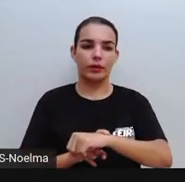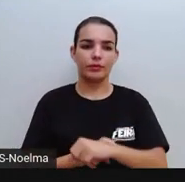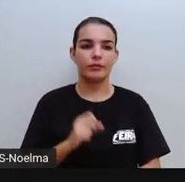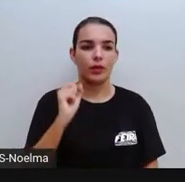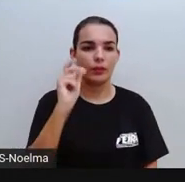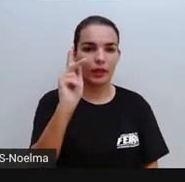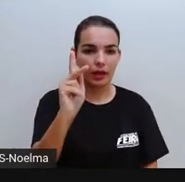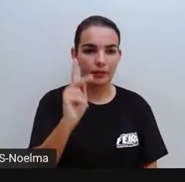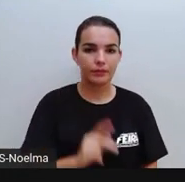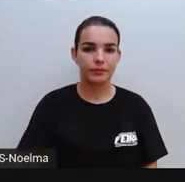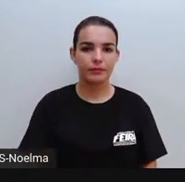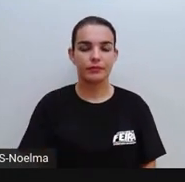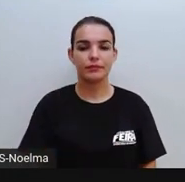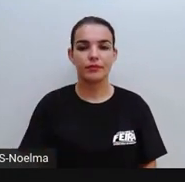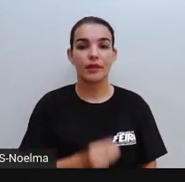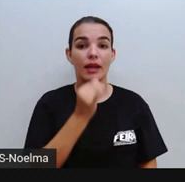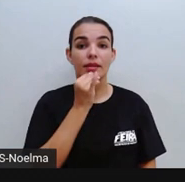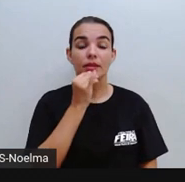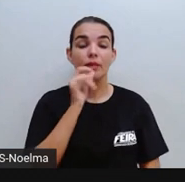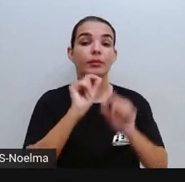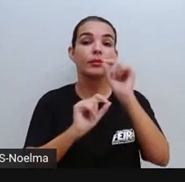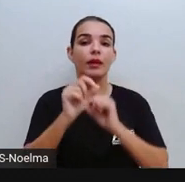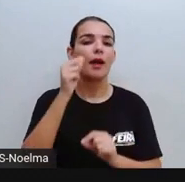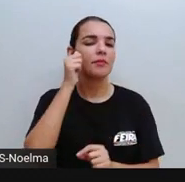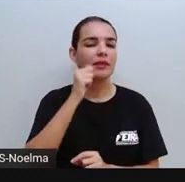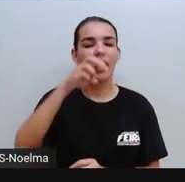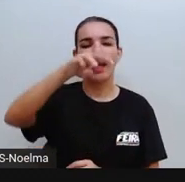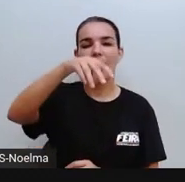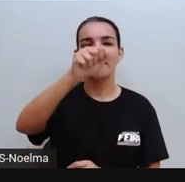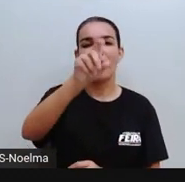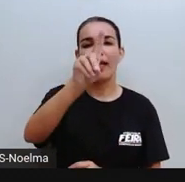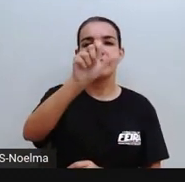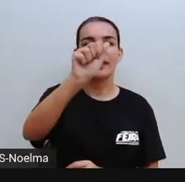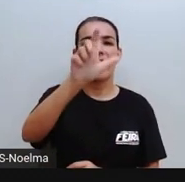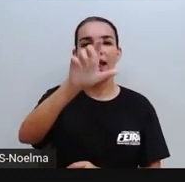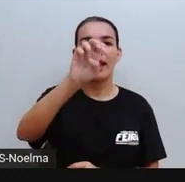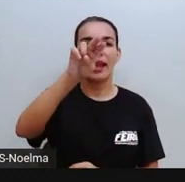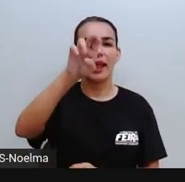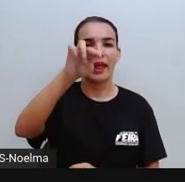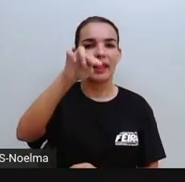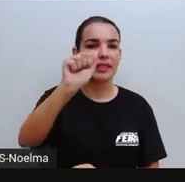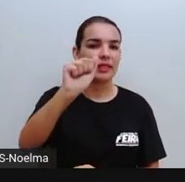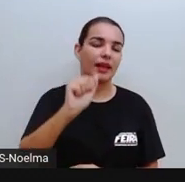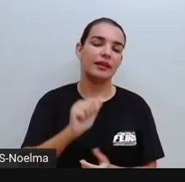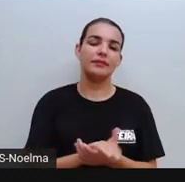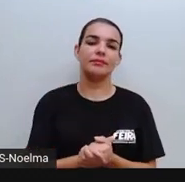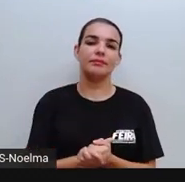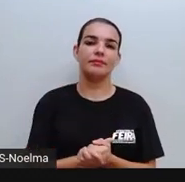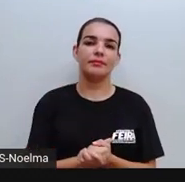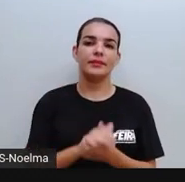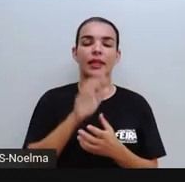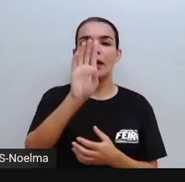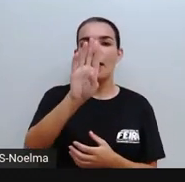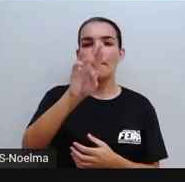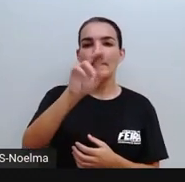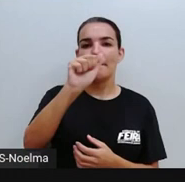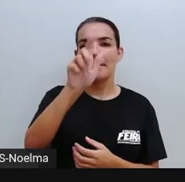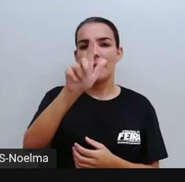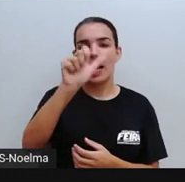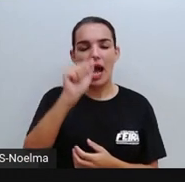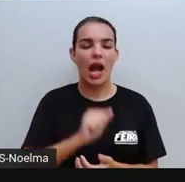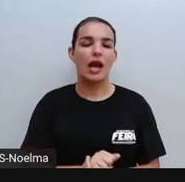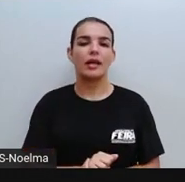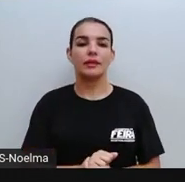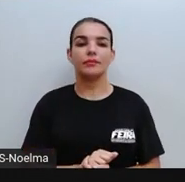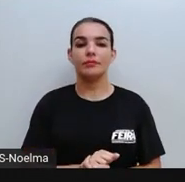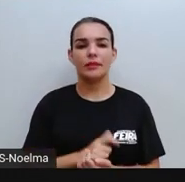tá então nós temos alguns exemplos aí Madalena Braga Bruna evangelho nós temos